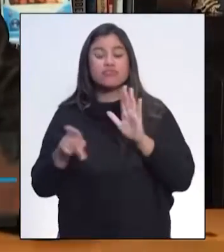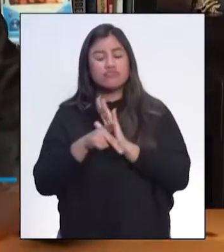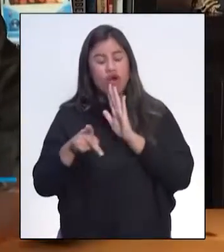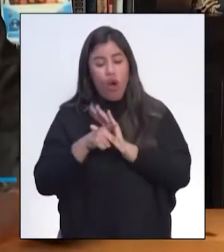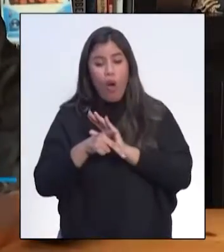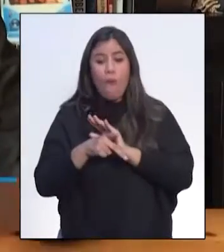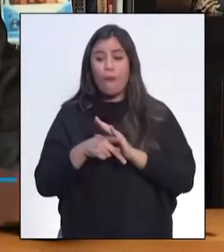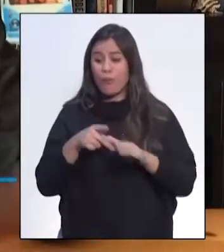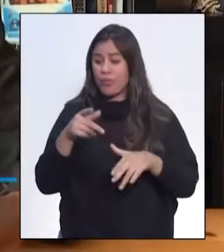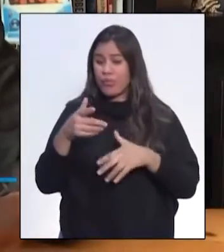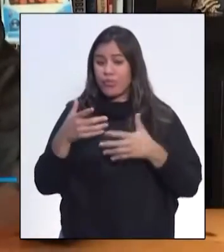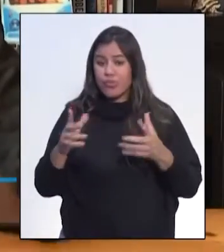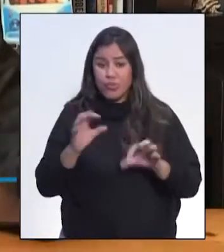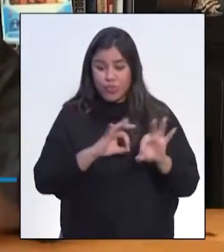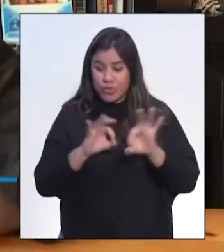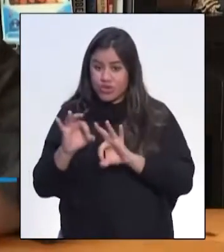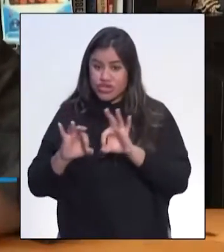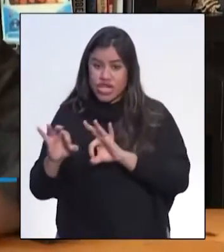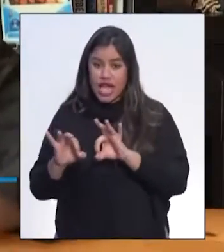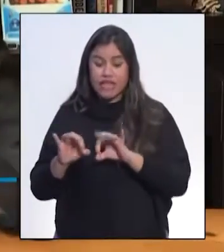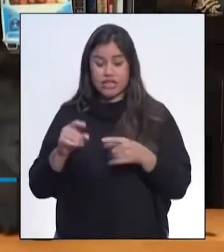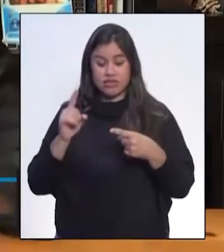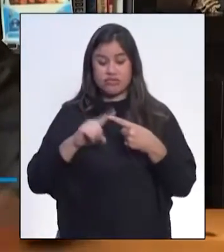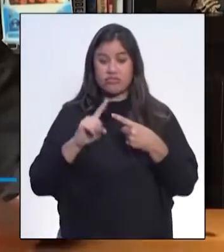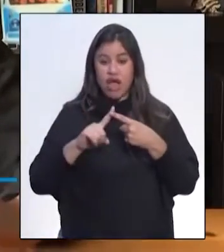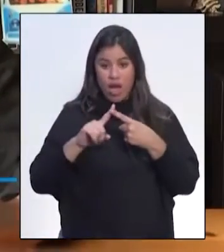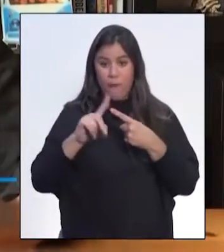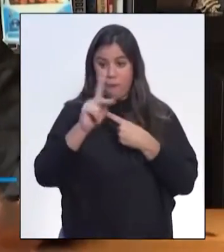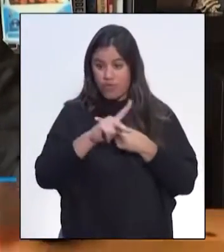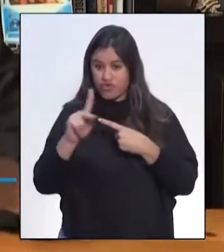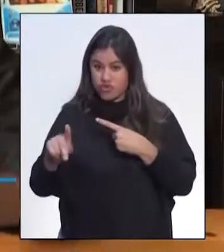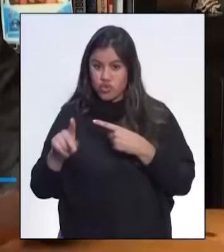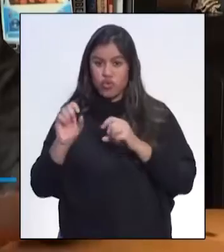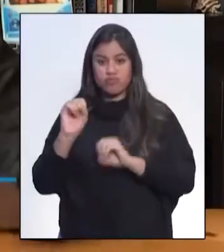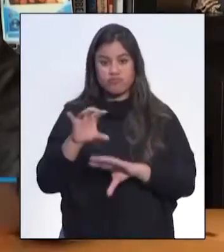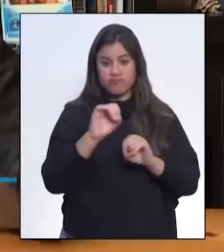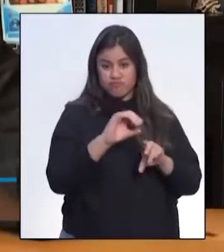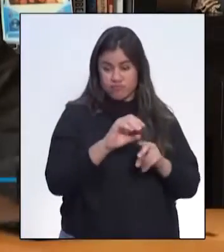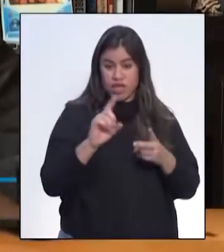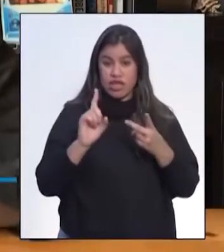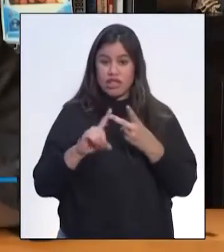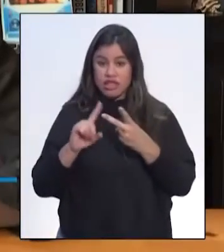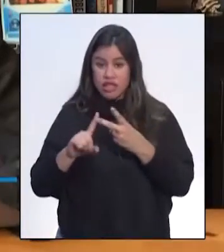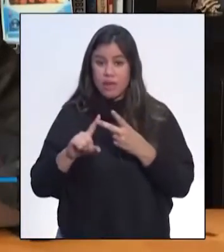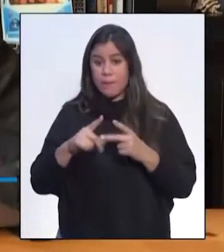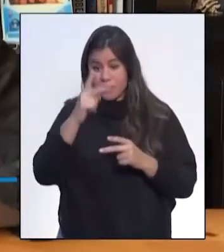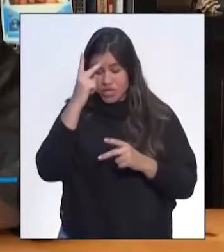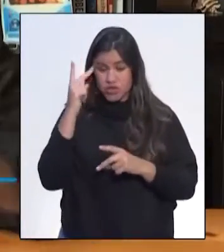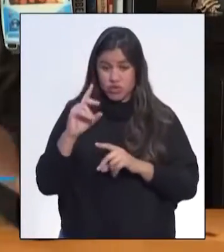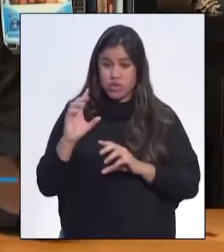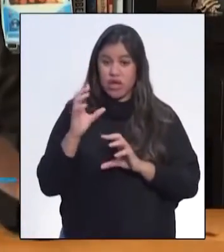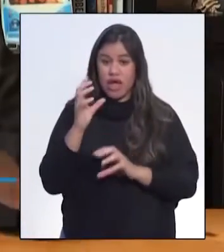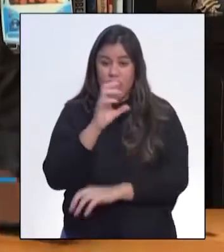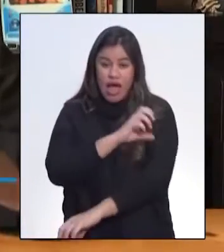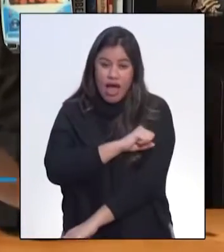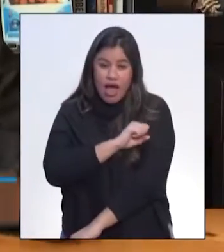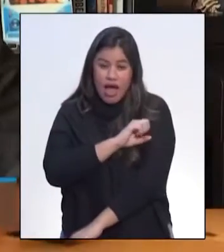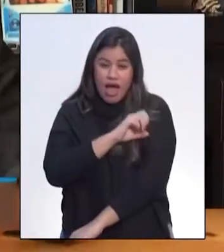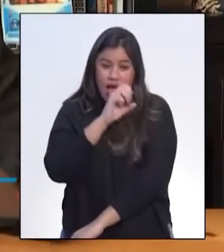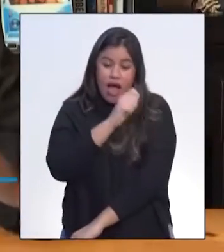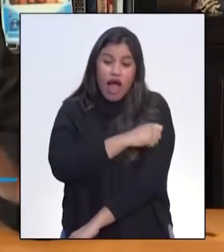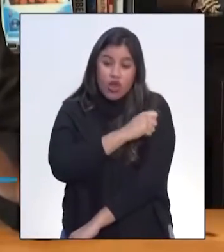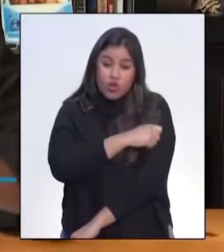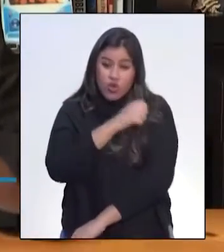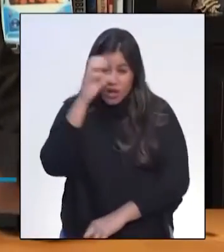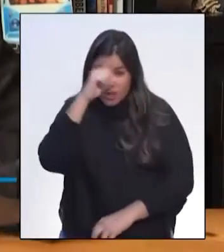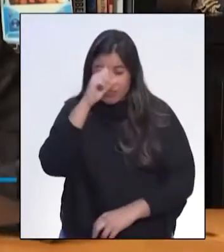e estimular educadores e educandos de diferentes áreas no engajamento e atuação em suas comunidades. Olhem só que legais